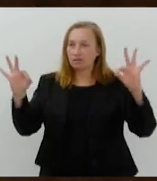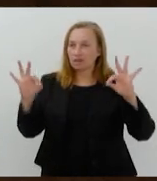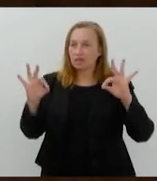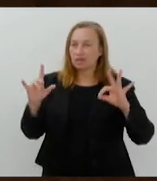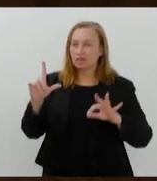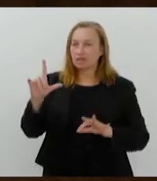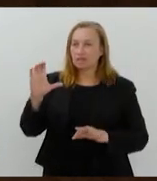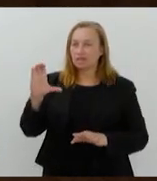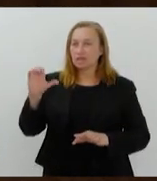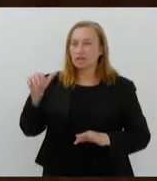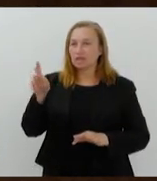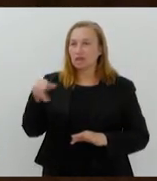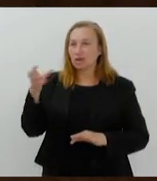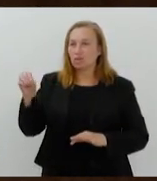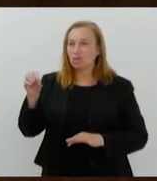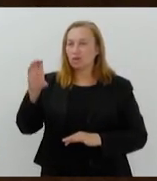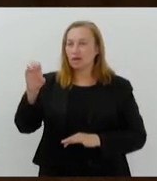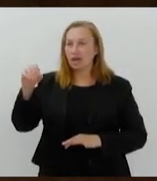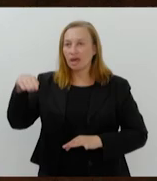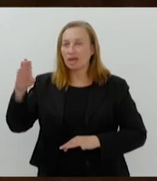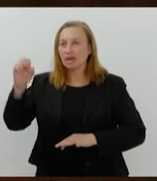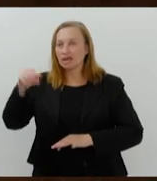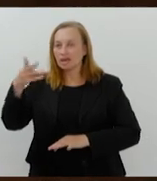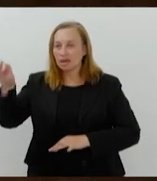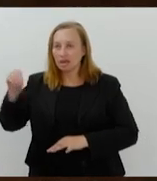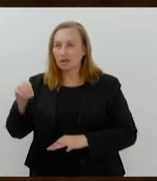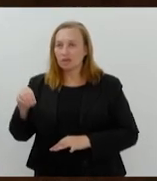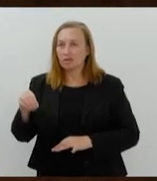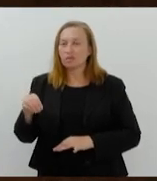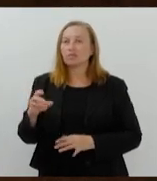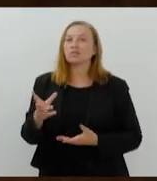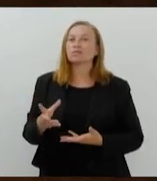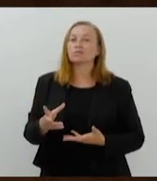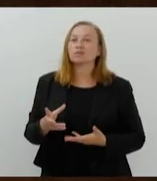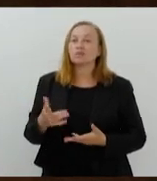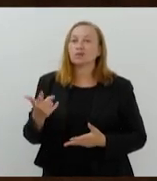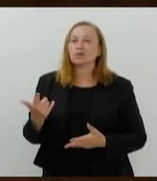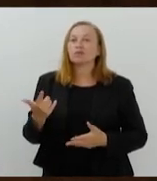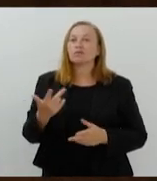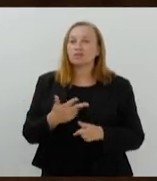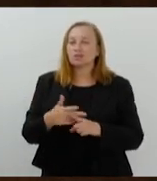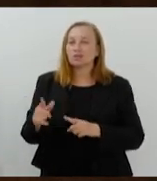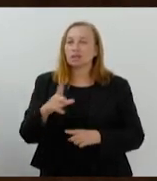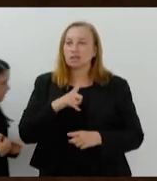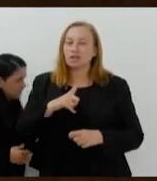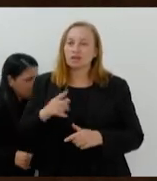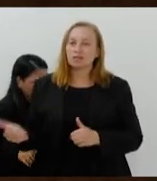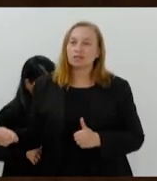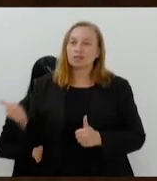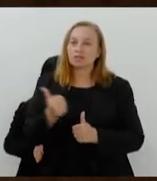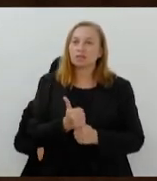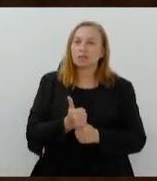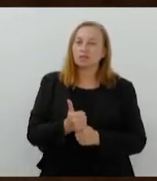enche o papo. O voto na tributação é favorável, acompanhando,